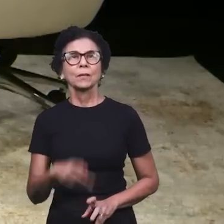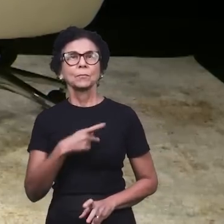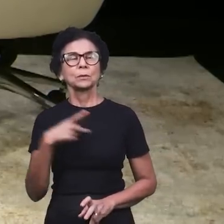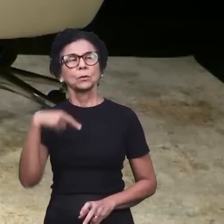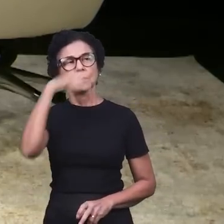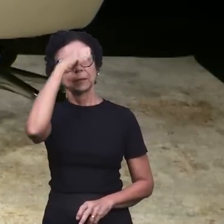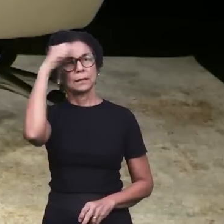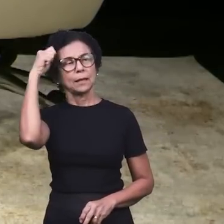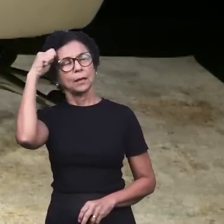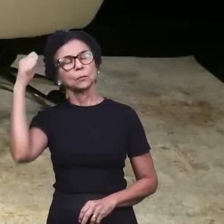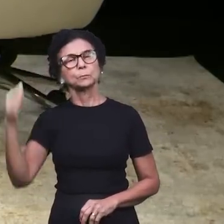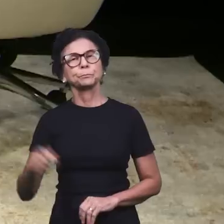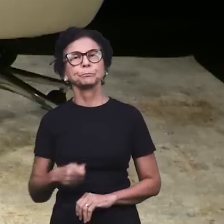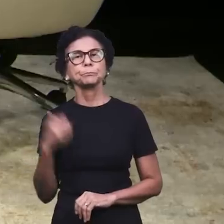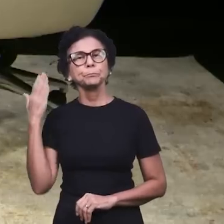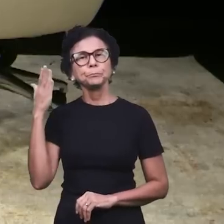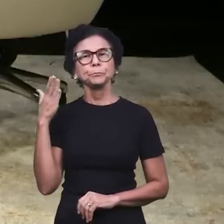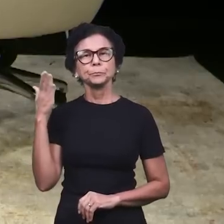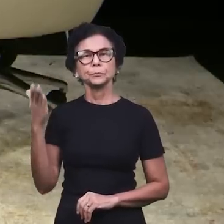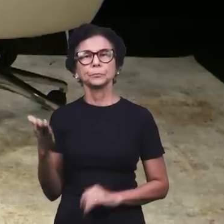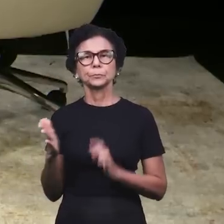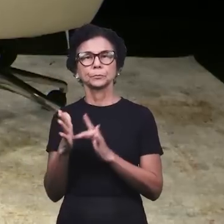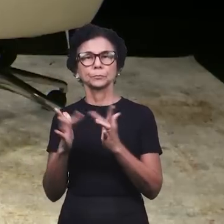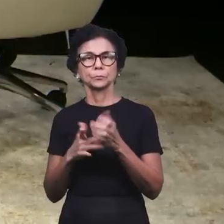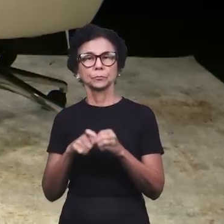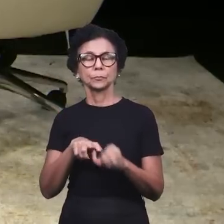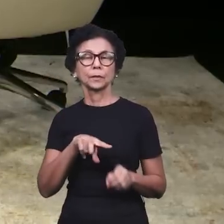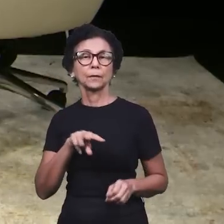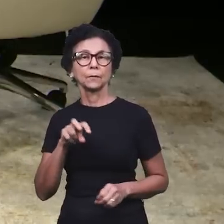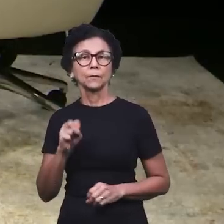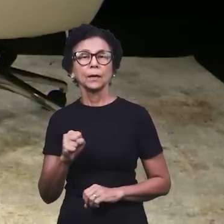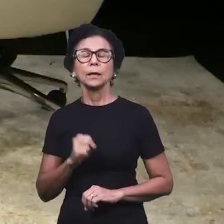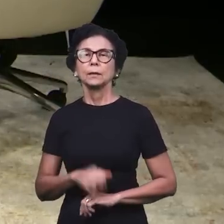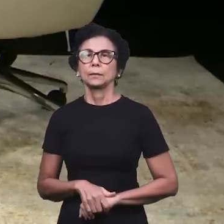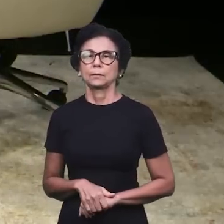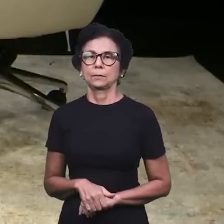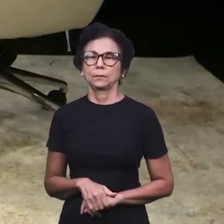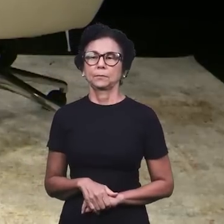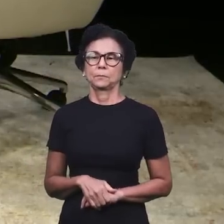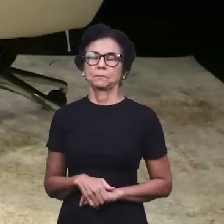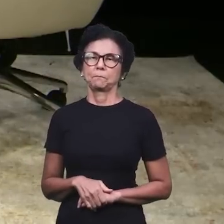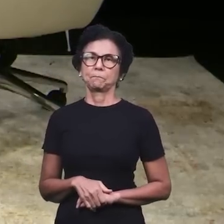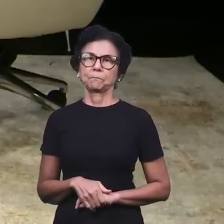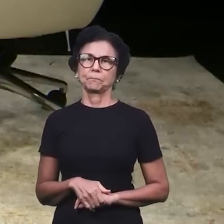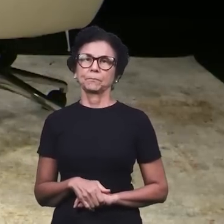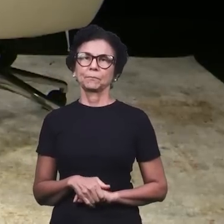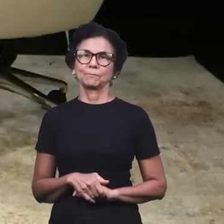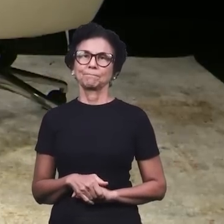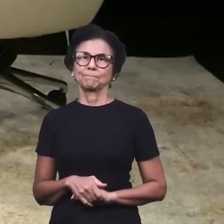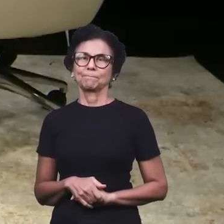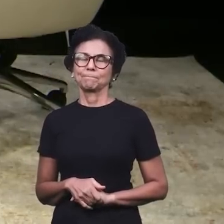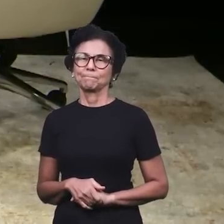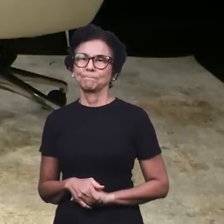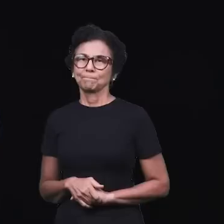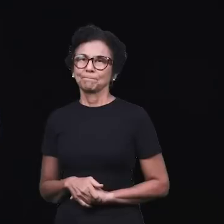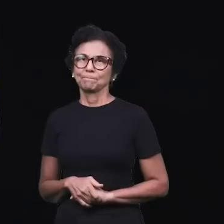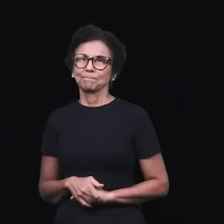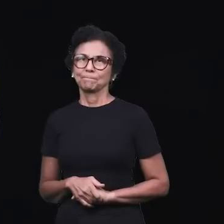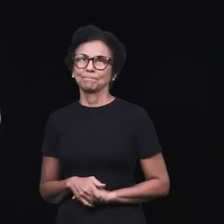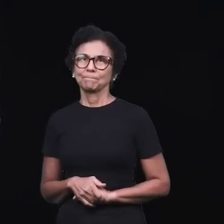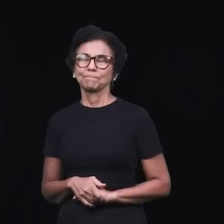que Jesus vai voltar, ela fala diretamente à alma sedenta. Aquele